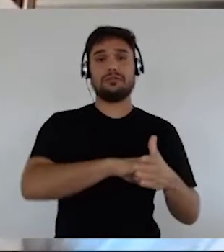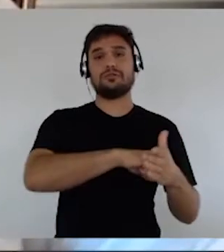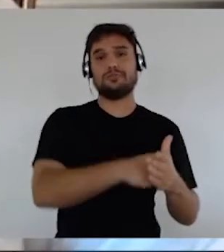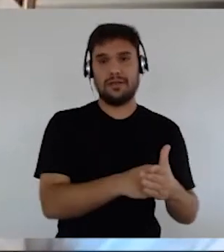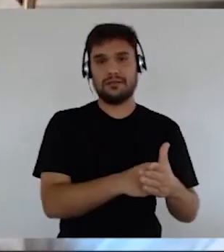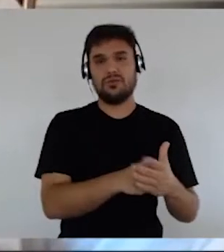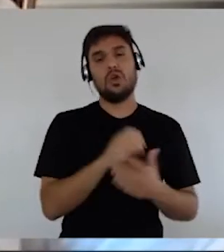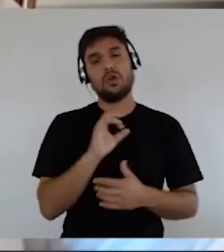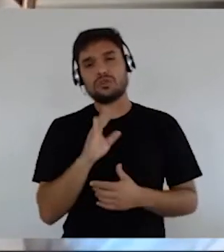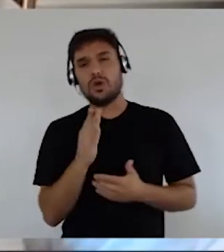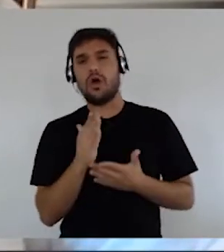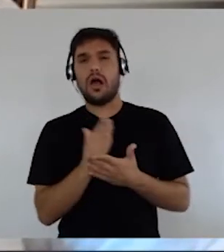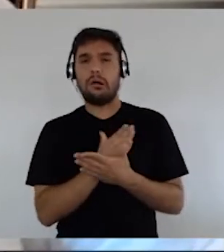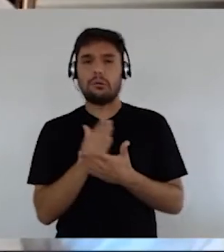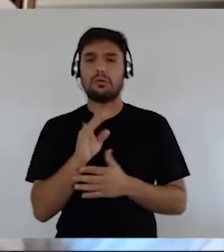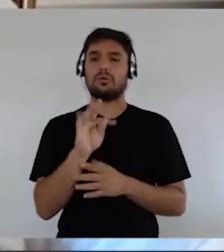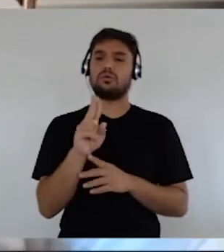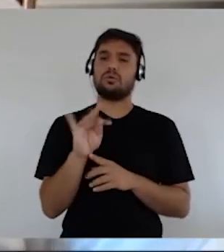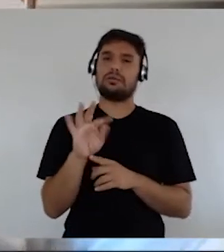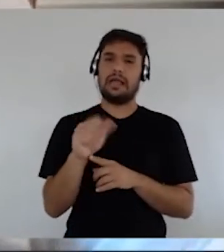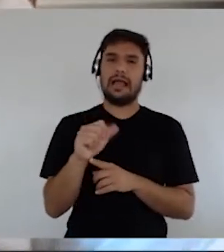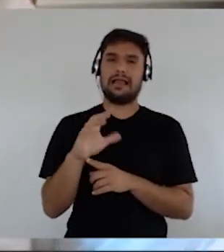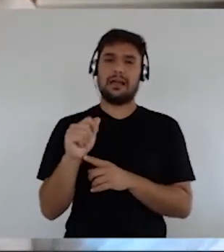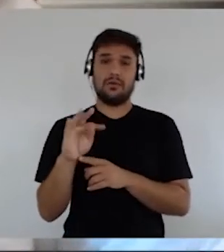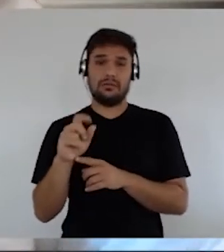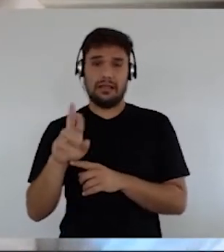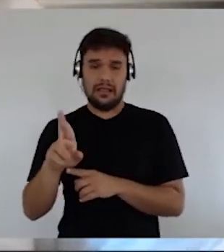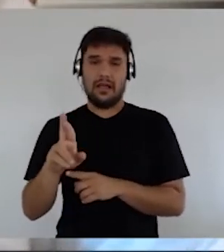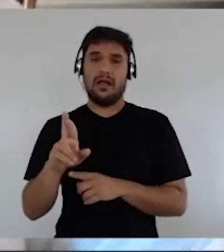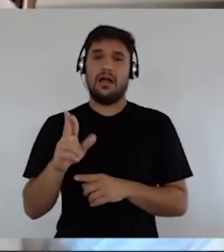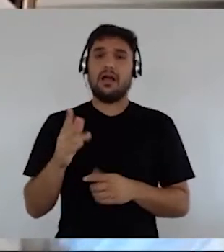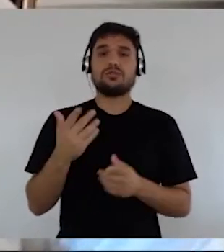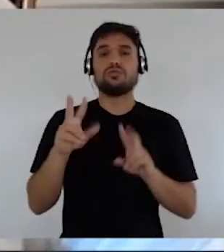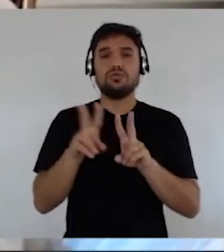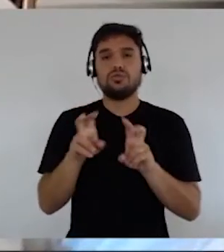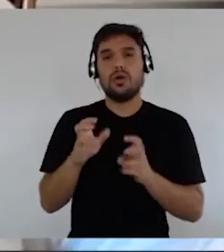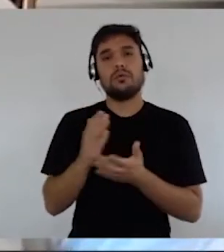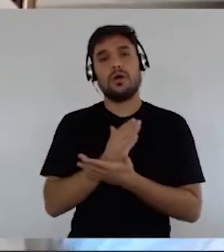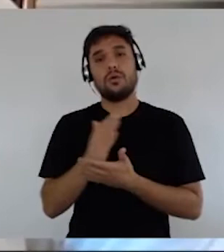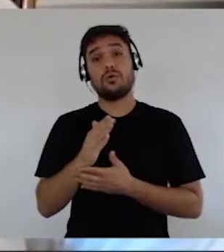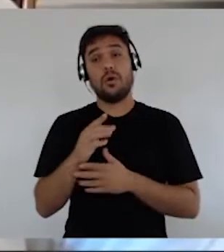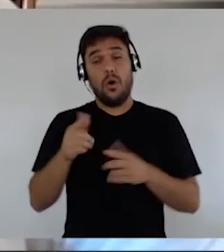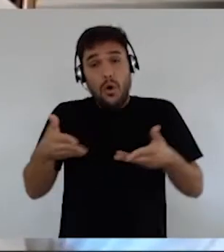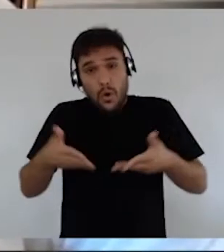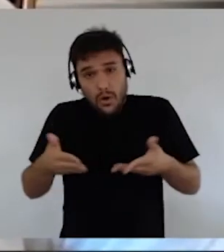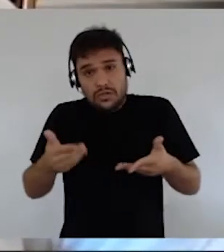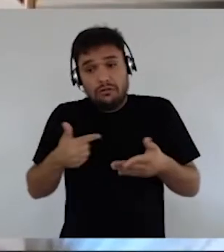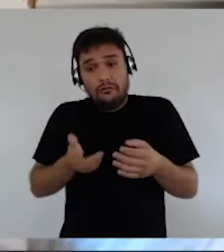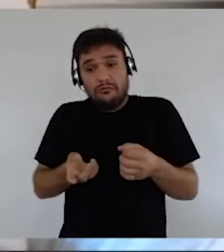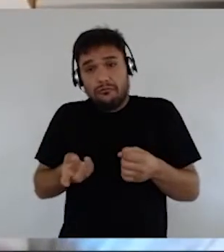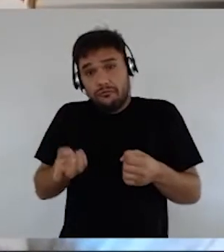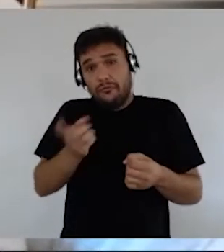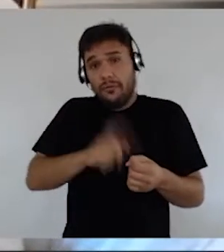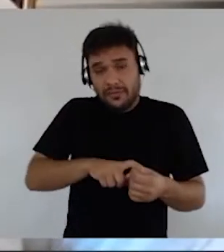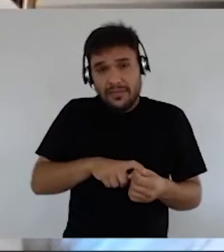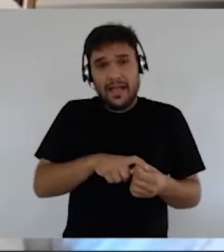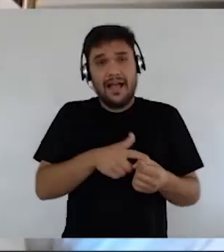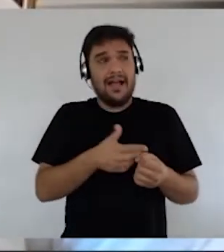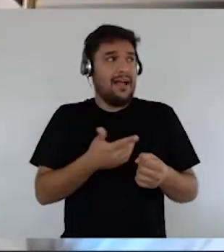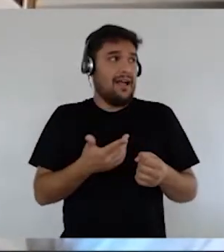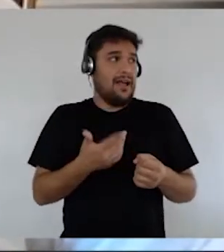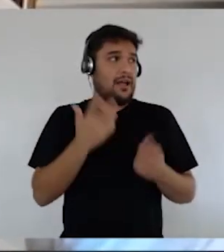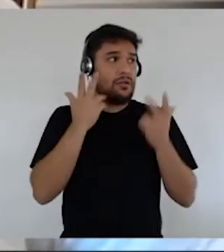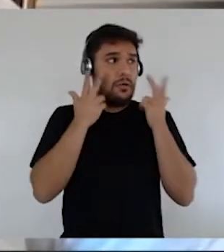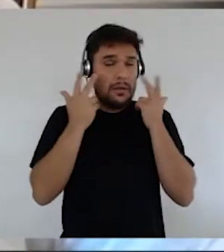salvo casos da tutela cautelar e casos em que envolviam os menores, hoje voltamos a uma relativa